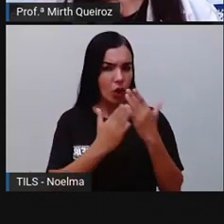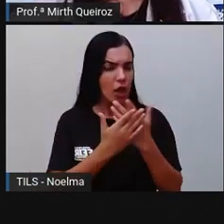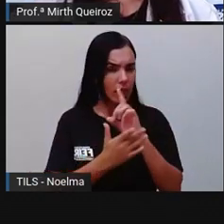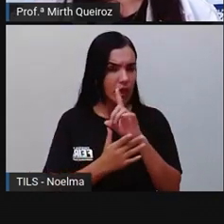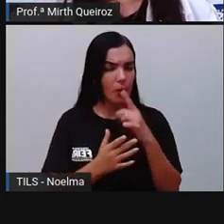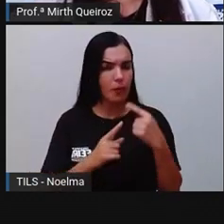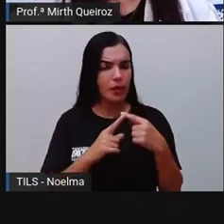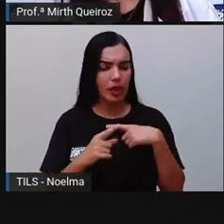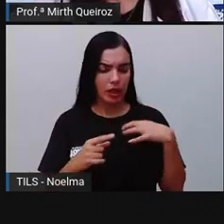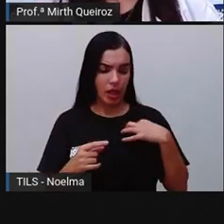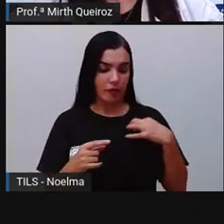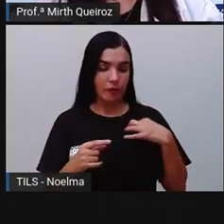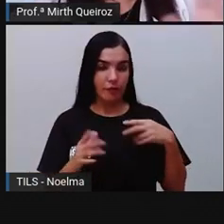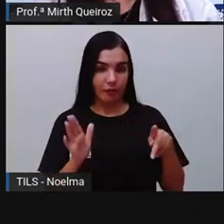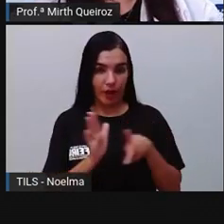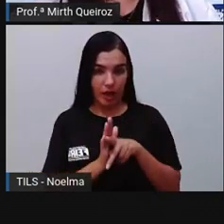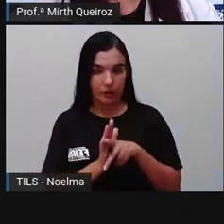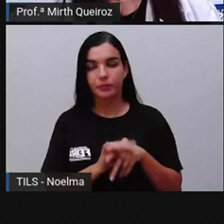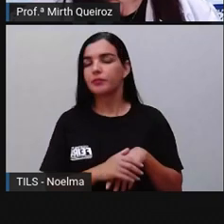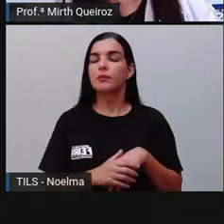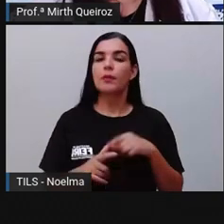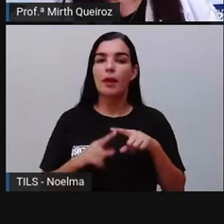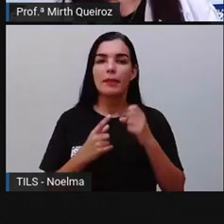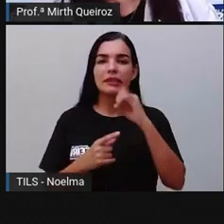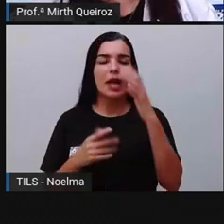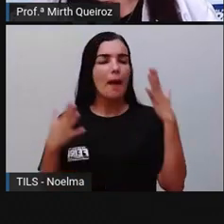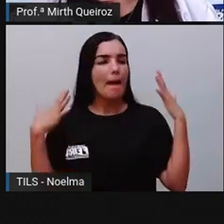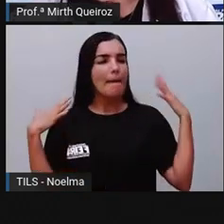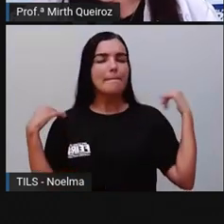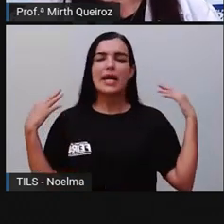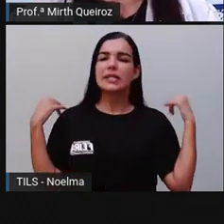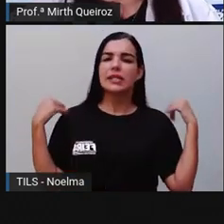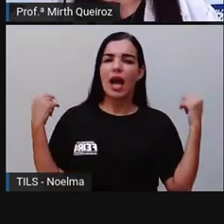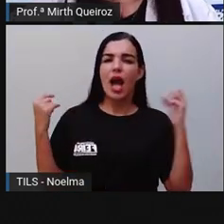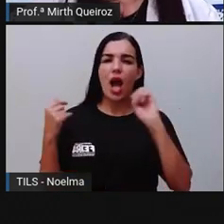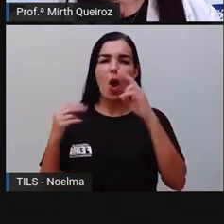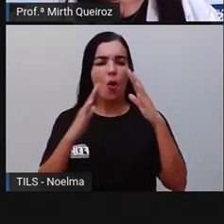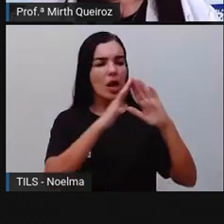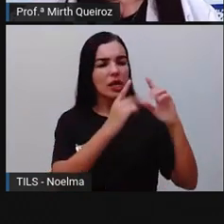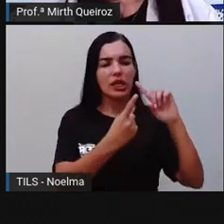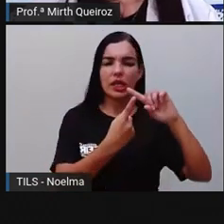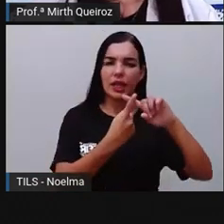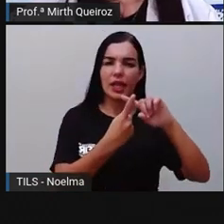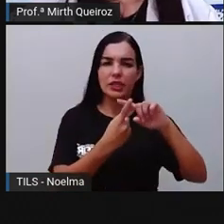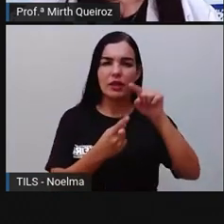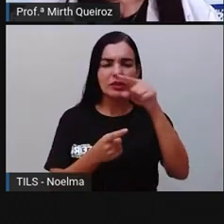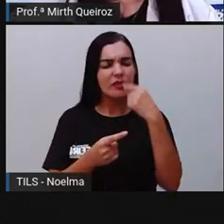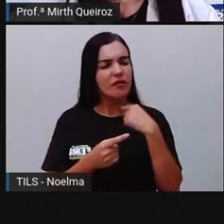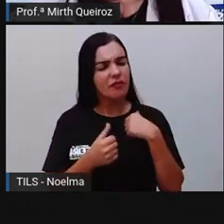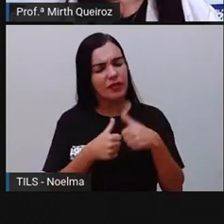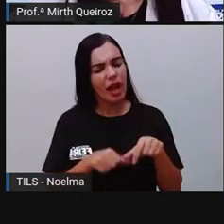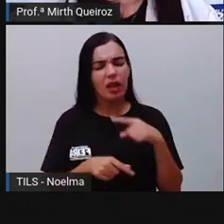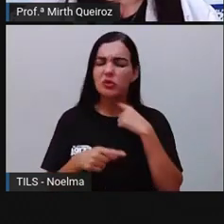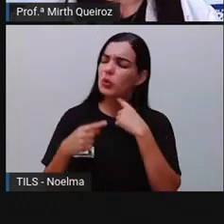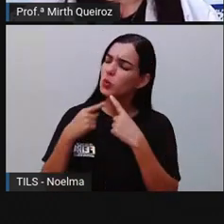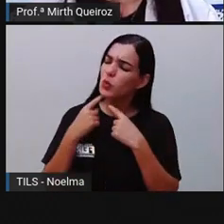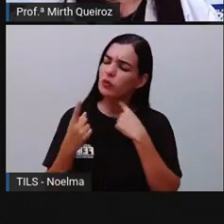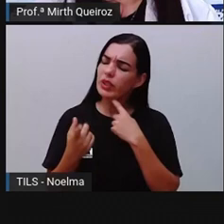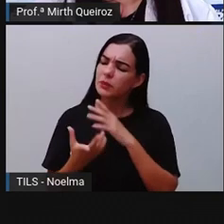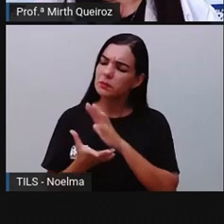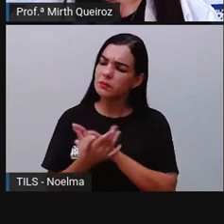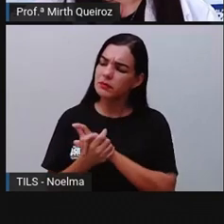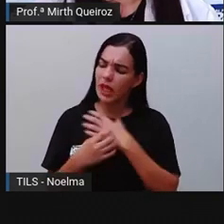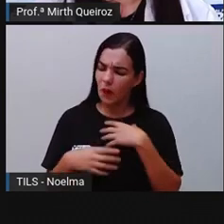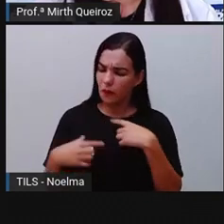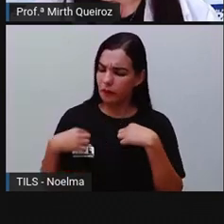utilizam uniforme, né? Mas quando vocês vão passear, vão para uma igreja, né? E vocês ficarem em dúvida sobre o que vestir. E